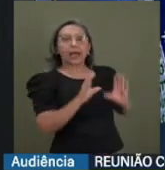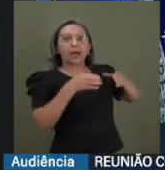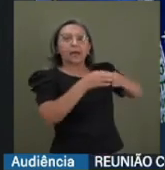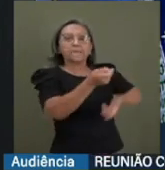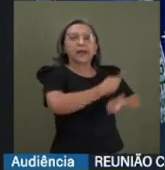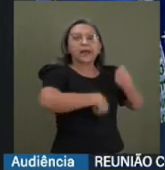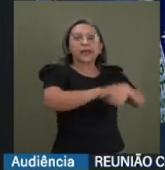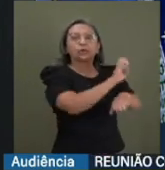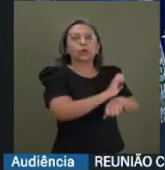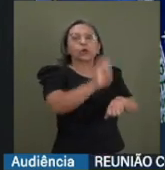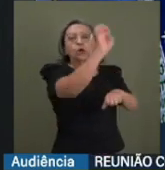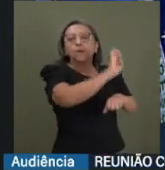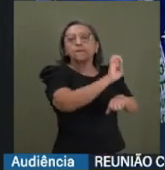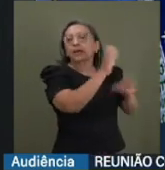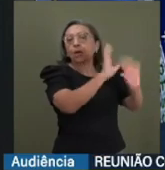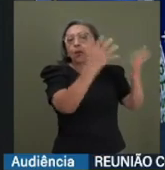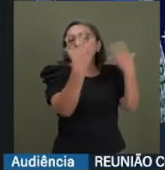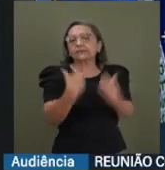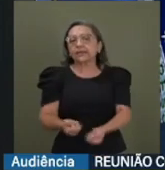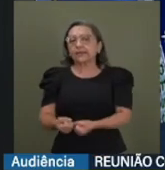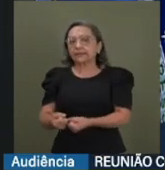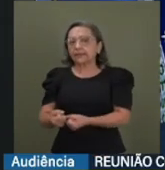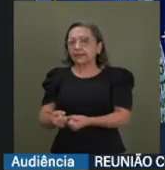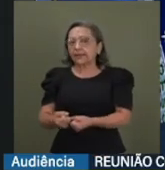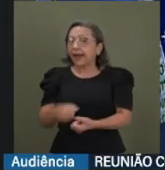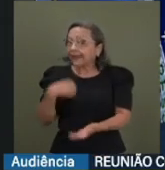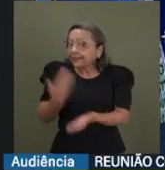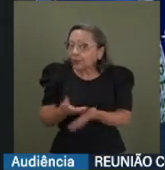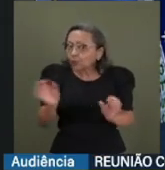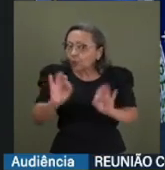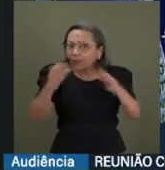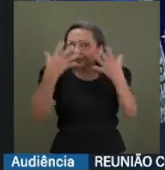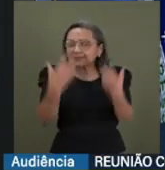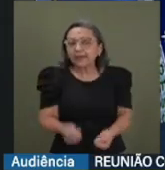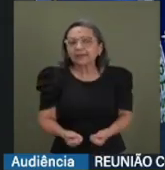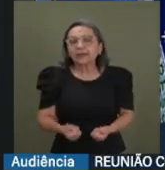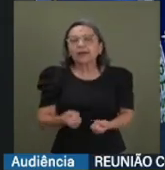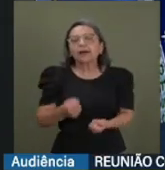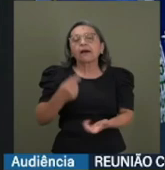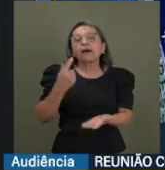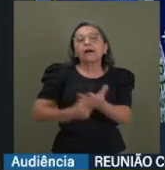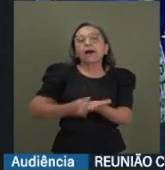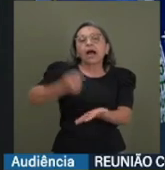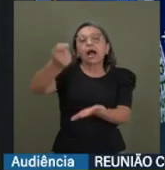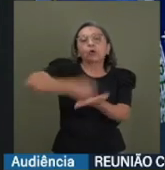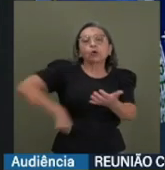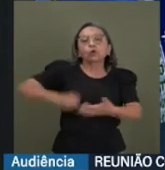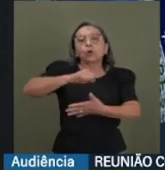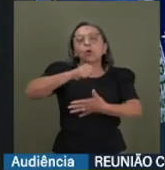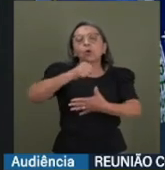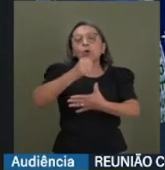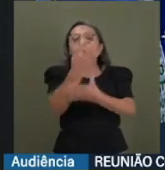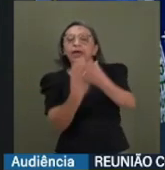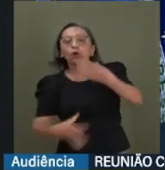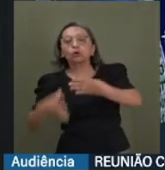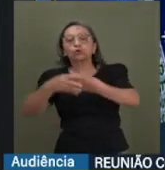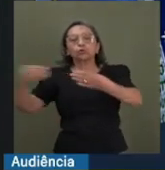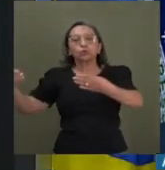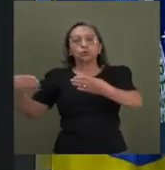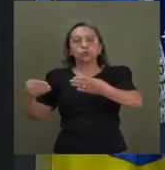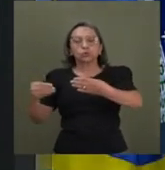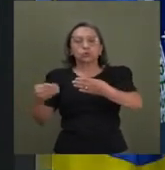europeu não aceitava, como não aceita, fazer o acordo com o Mercosul?